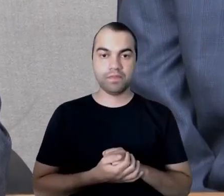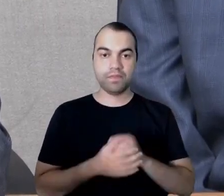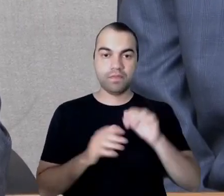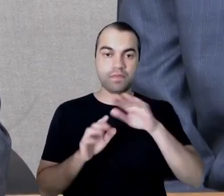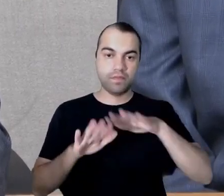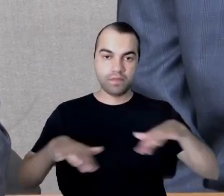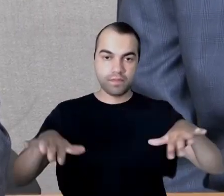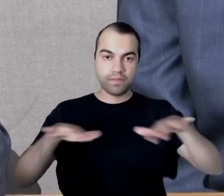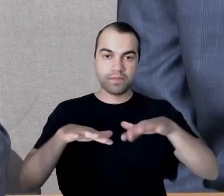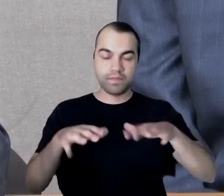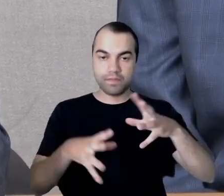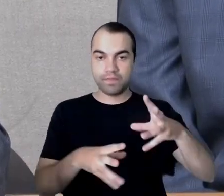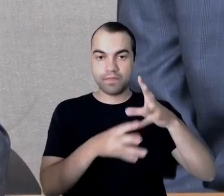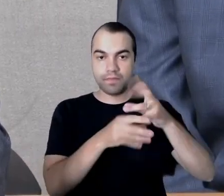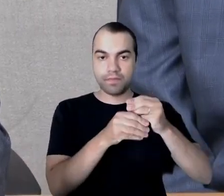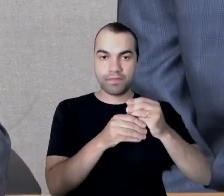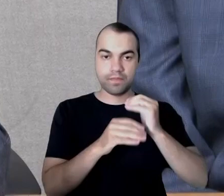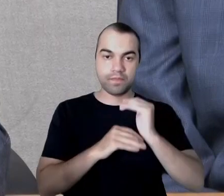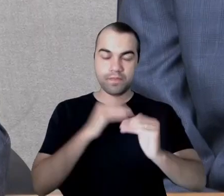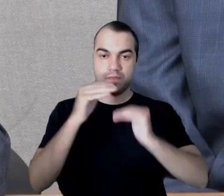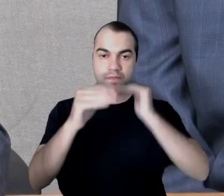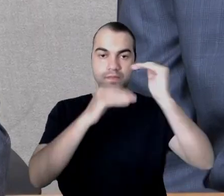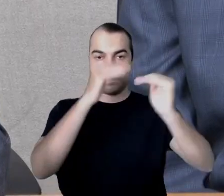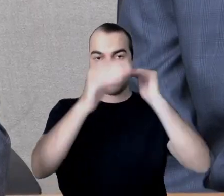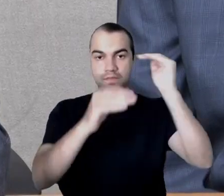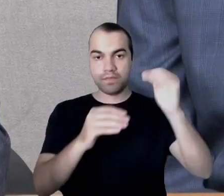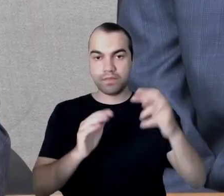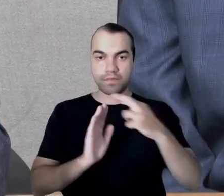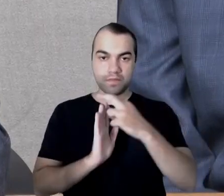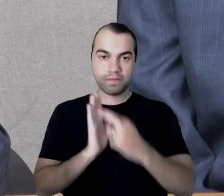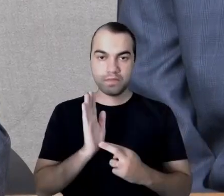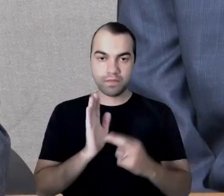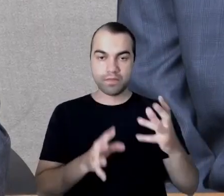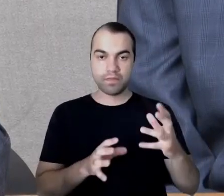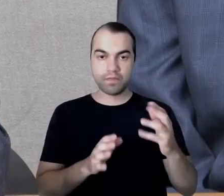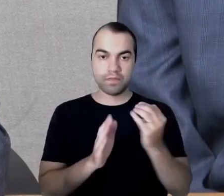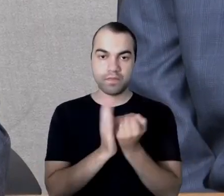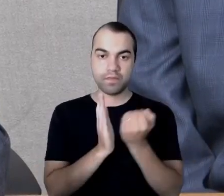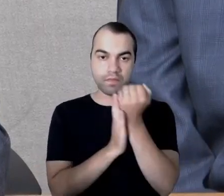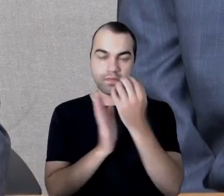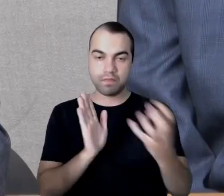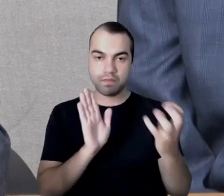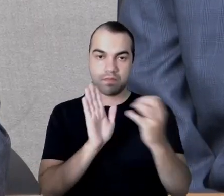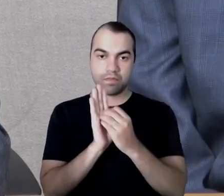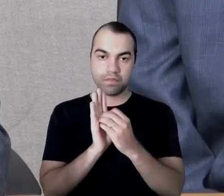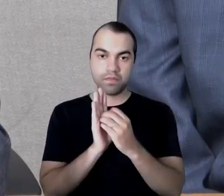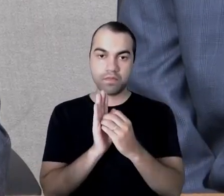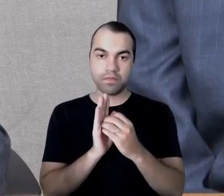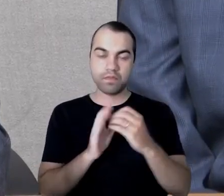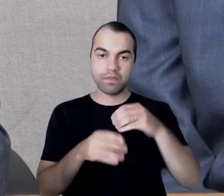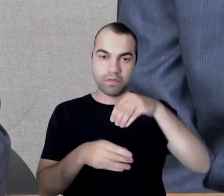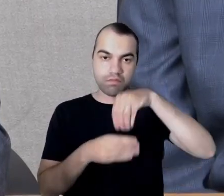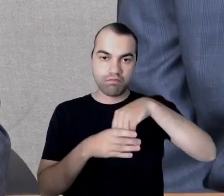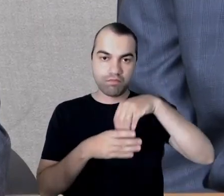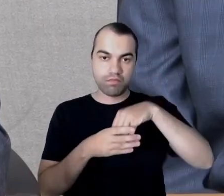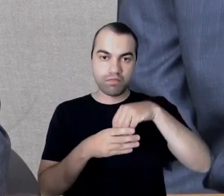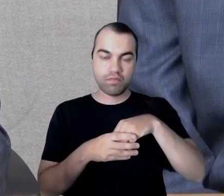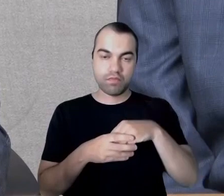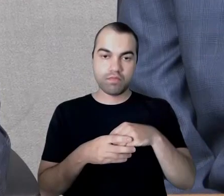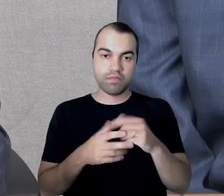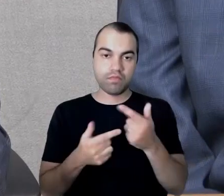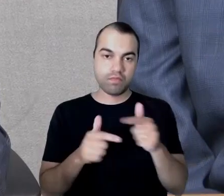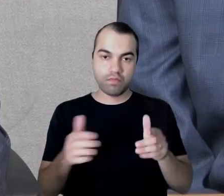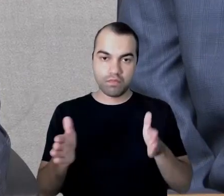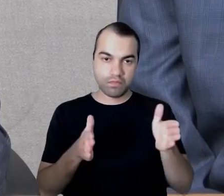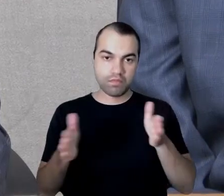emendas aperfeiçoam a redação no nosso entendimento sem qualquer acréscimo de conteúdo que importem inadmissibilidade contudo no que se